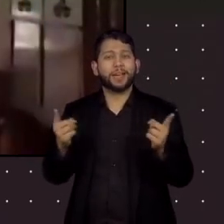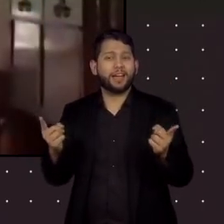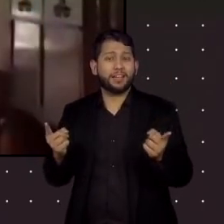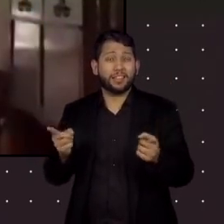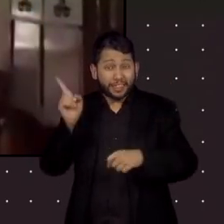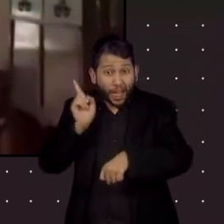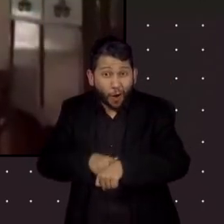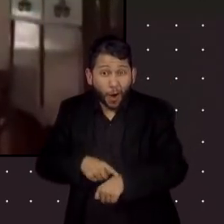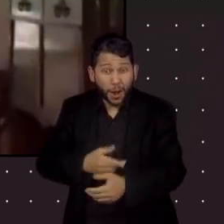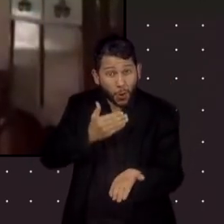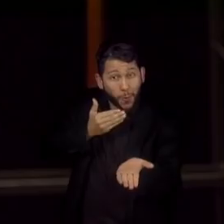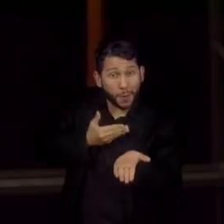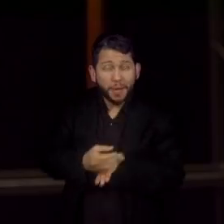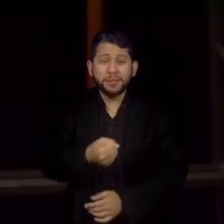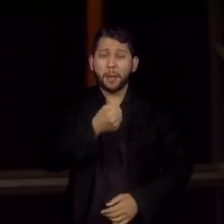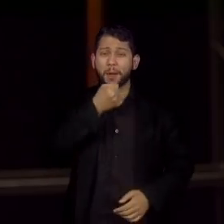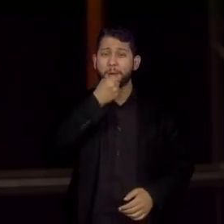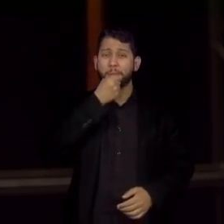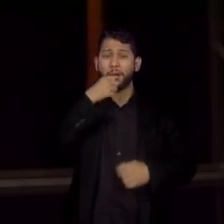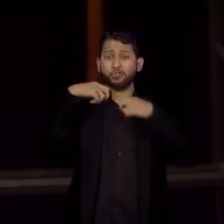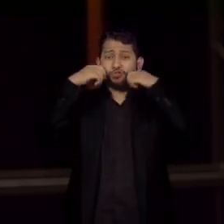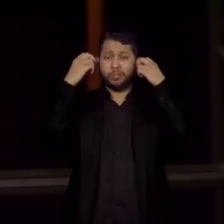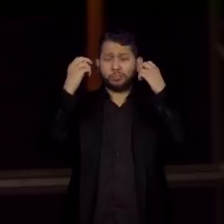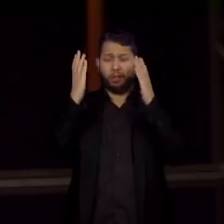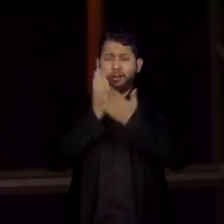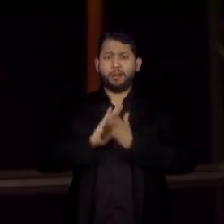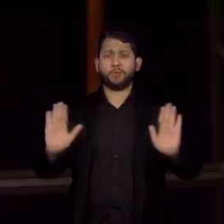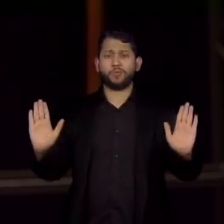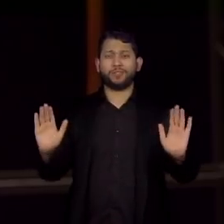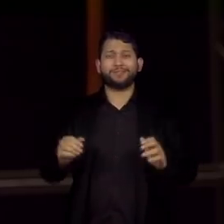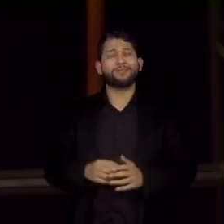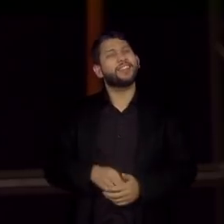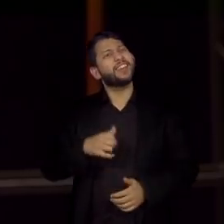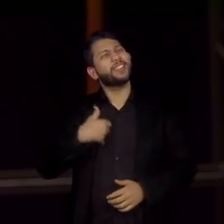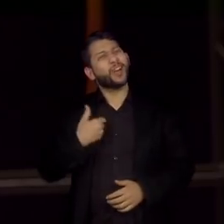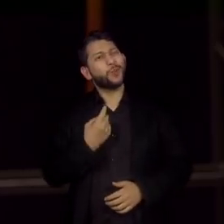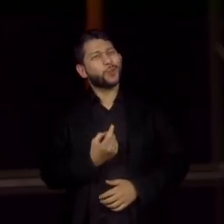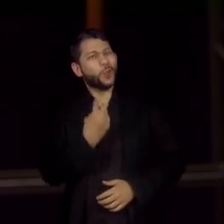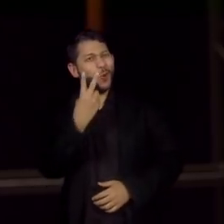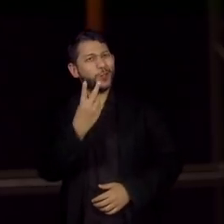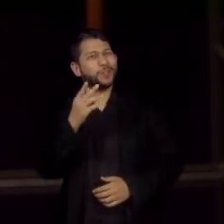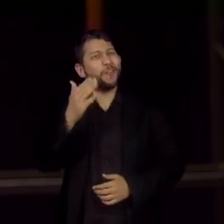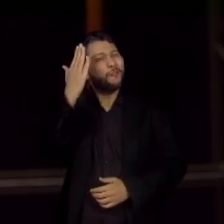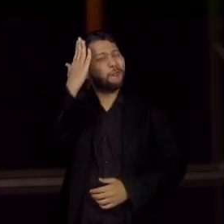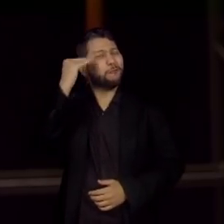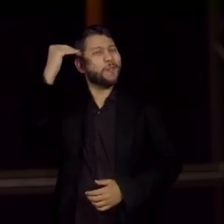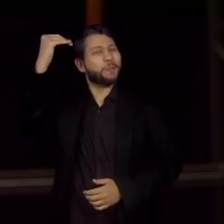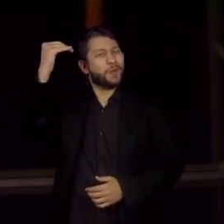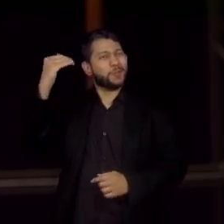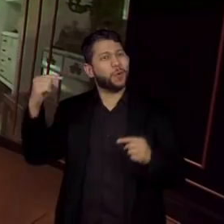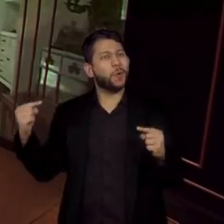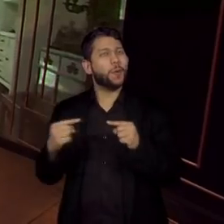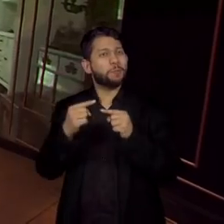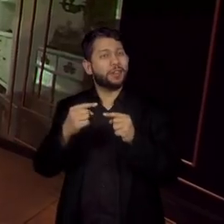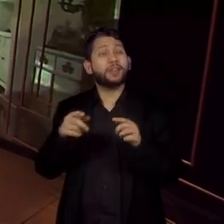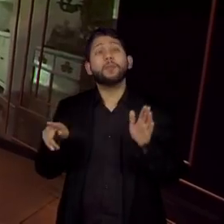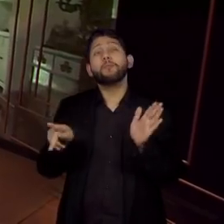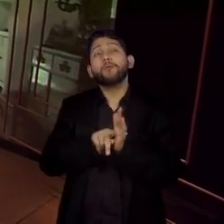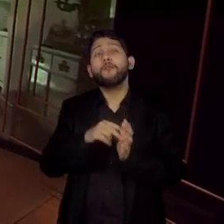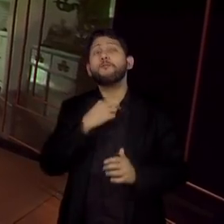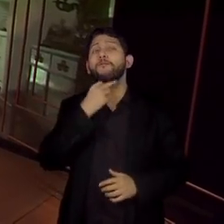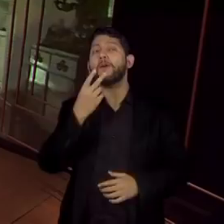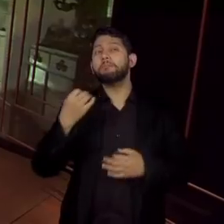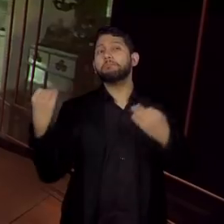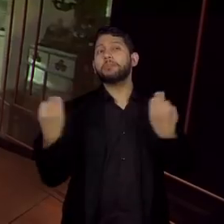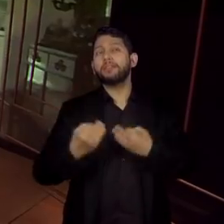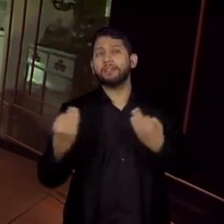timidez passa tudo. E com 12 anos você foi eleita Rainha da Voz pelo Fã-Clube Mirim de Brás de Pina, que é um bairro no Rio de